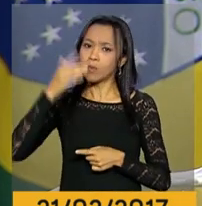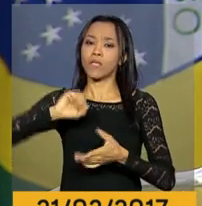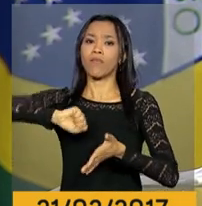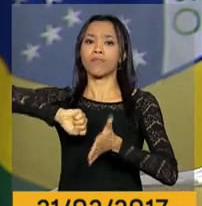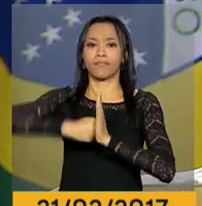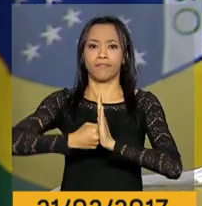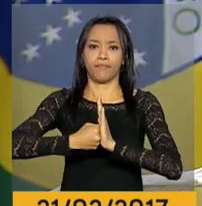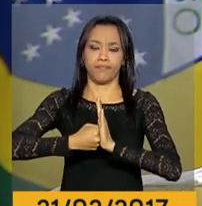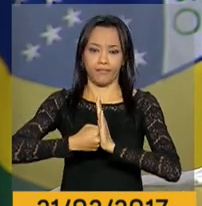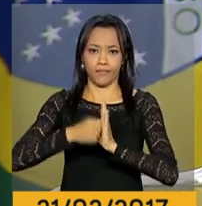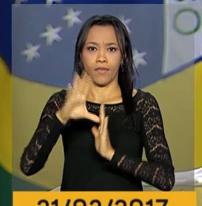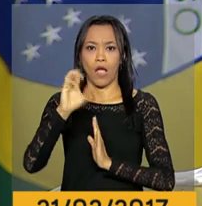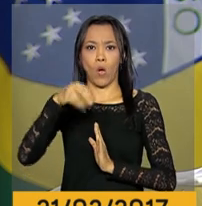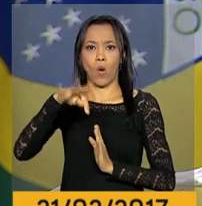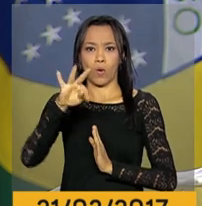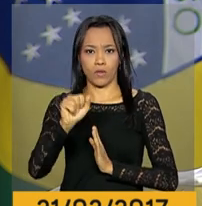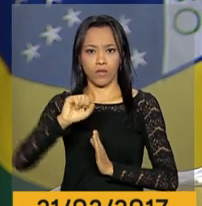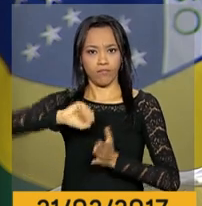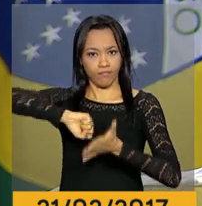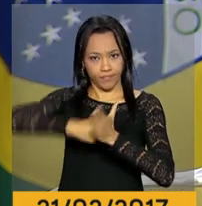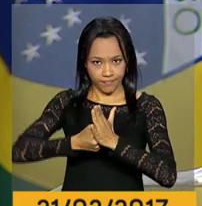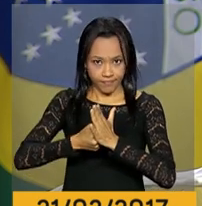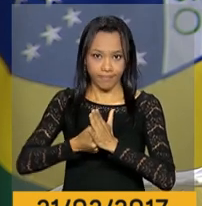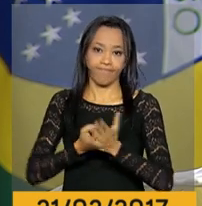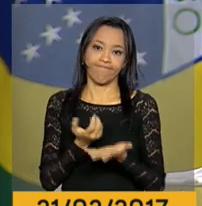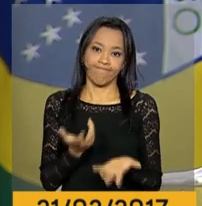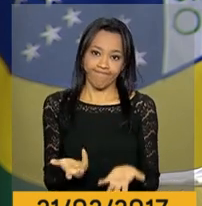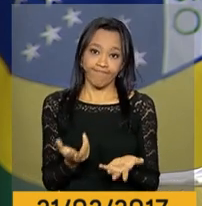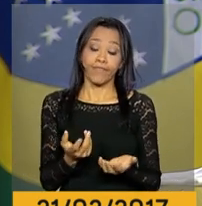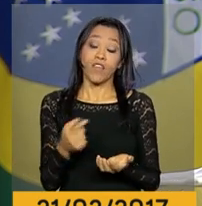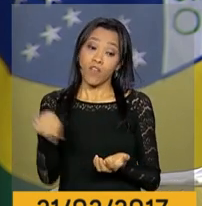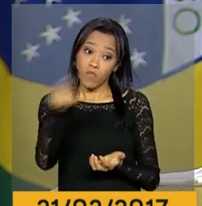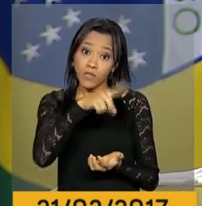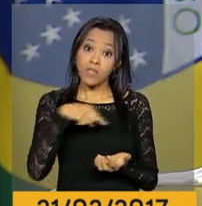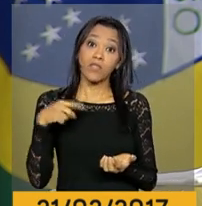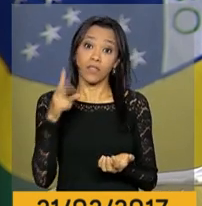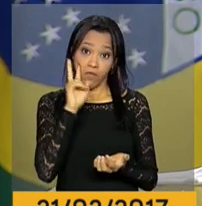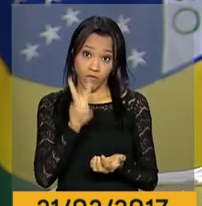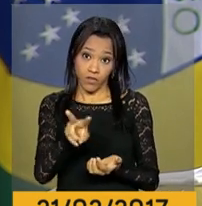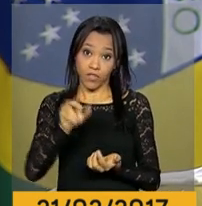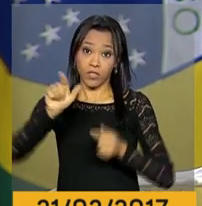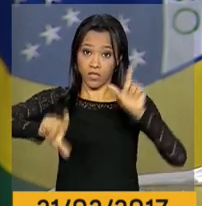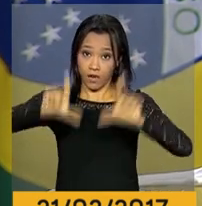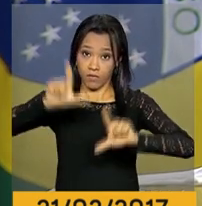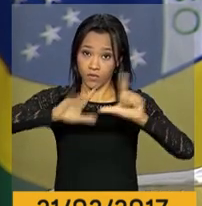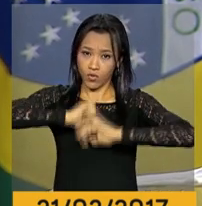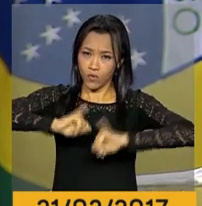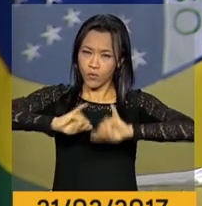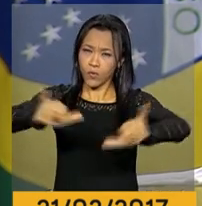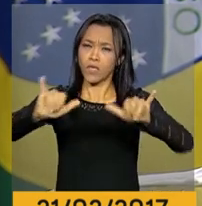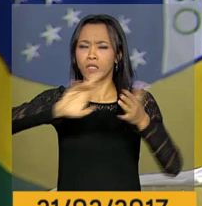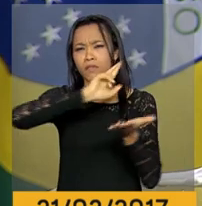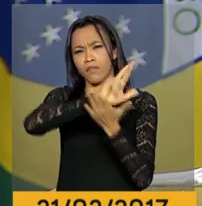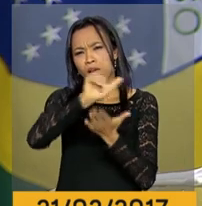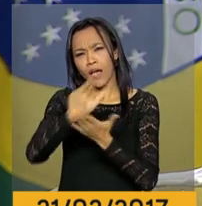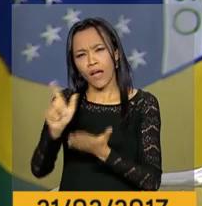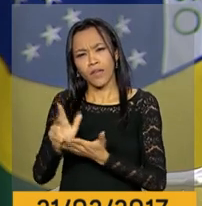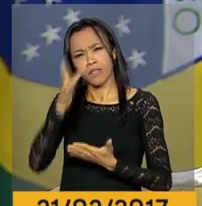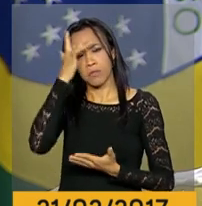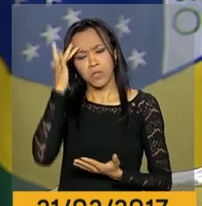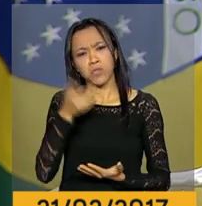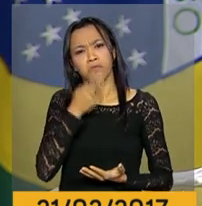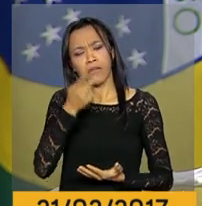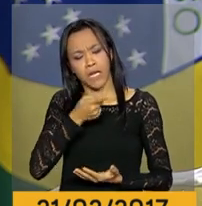né Eh portanto eh você vocês têm visto pela televisão eh os vários depoimentos